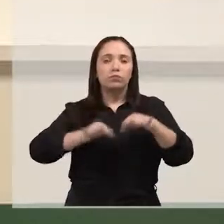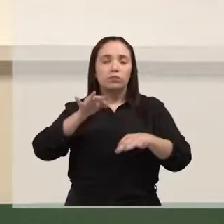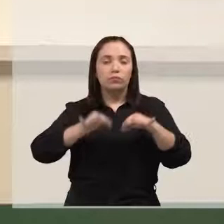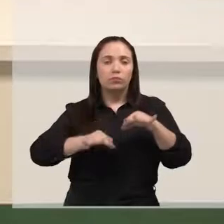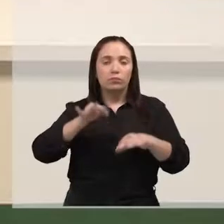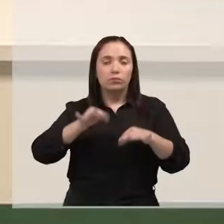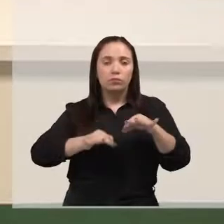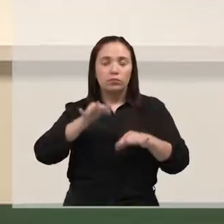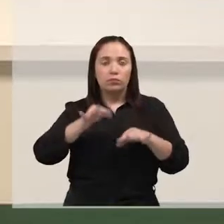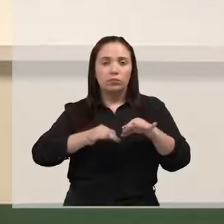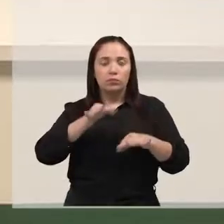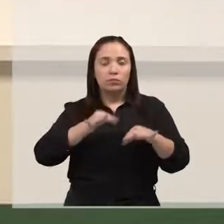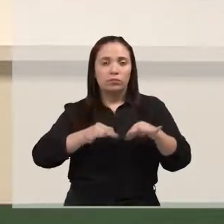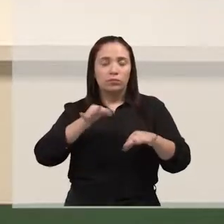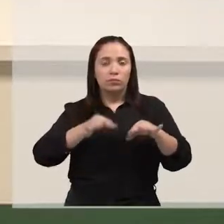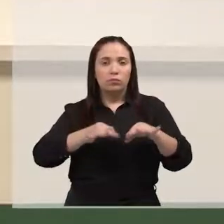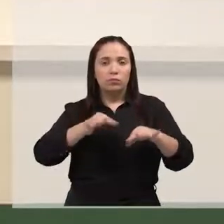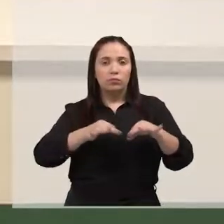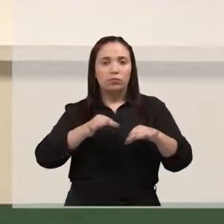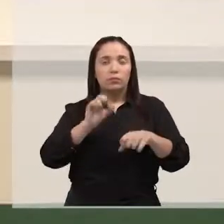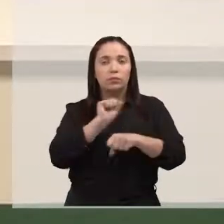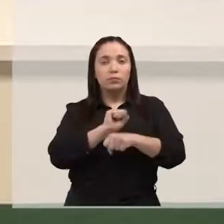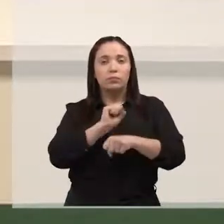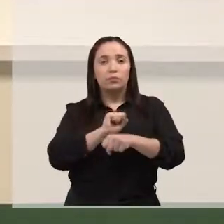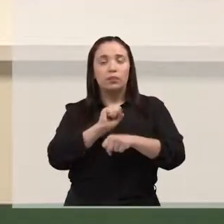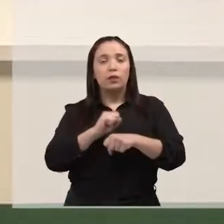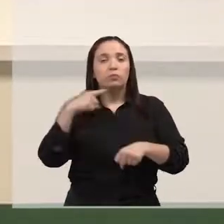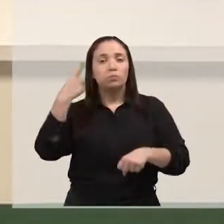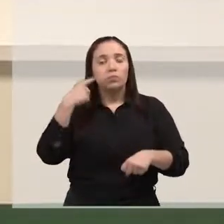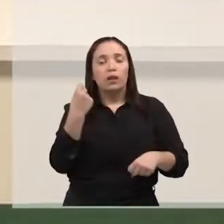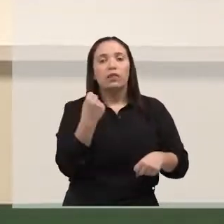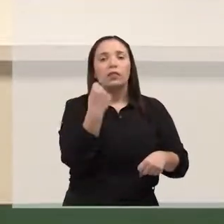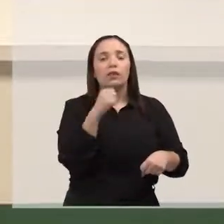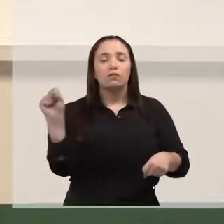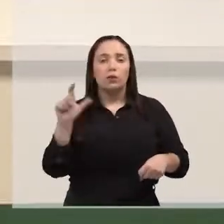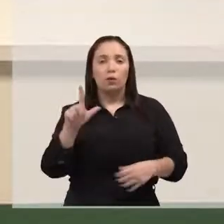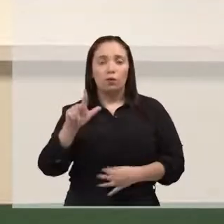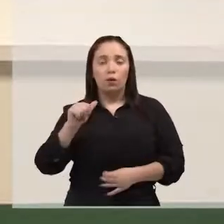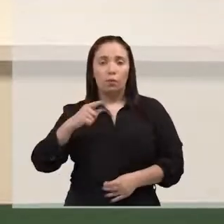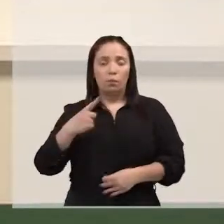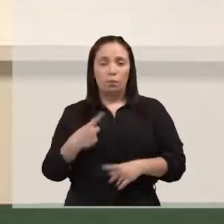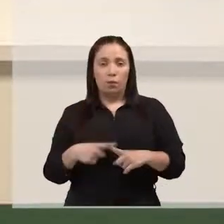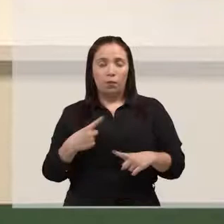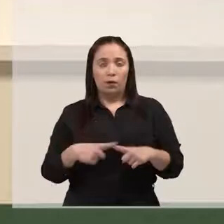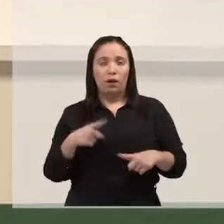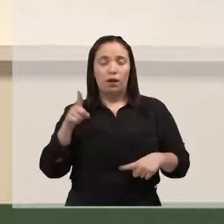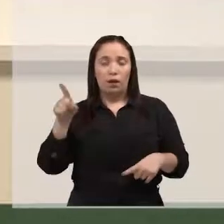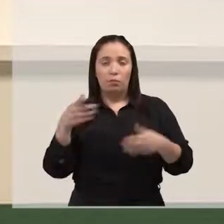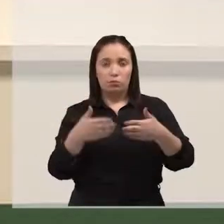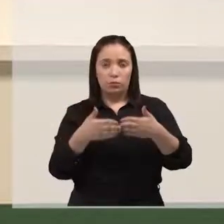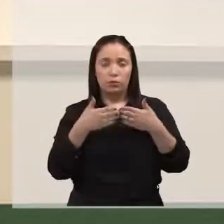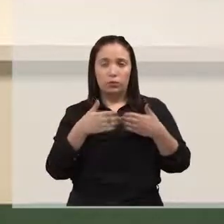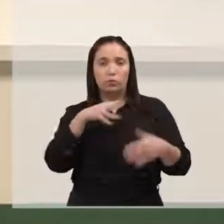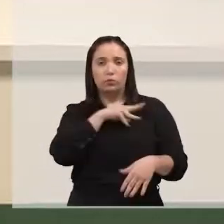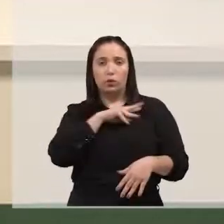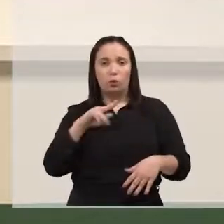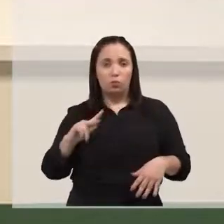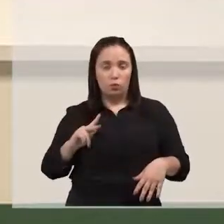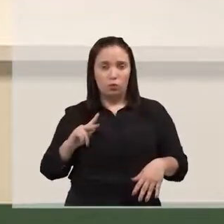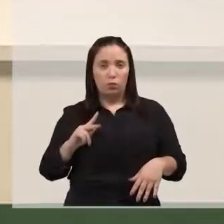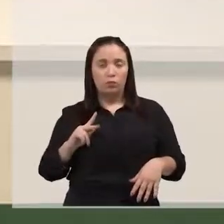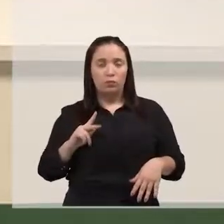incompetência implementada pela defesa do ex-presidente. O despacho se refere à manifestação de defesa de Lula no Ministério Público